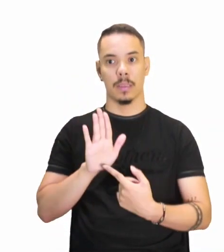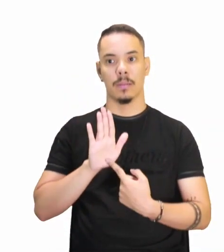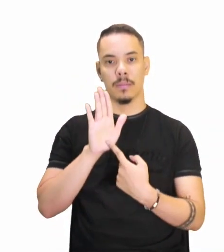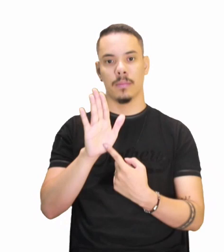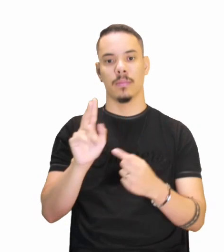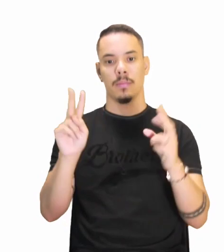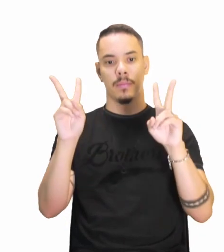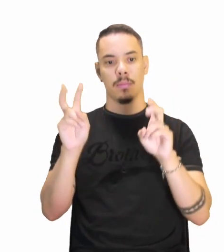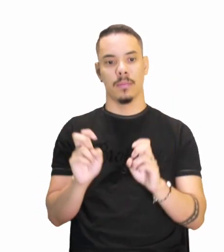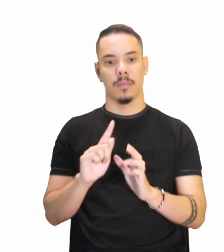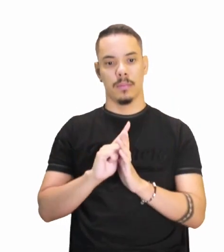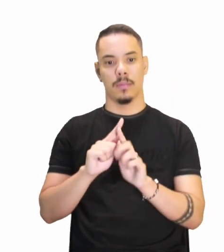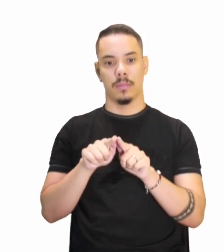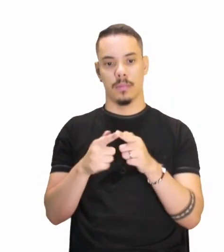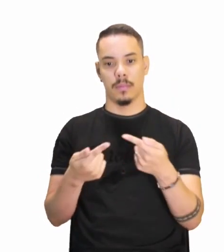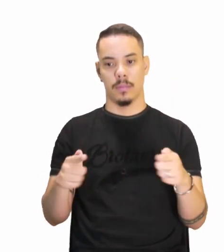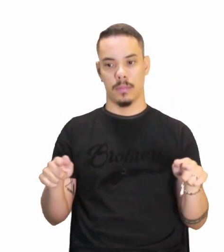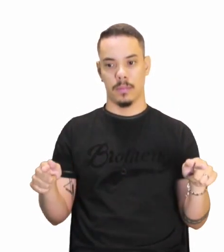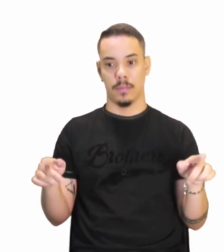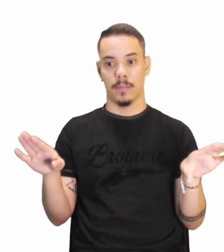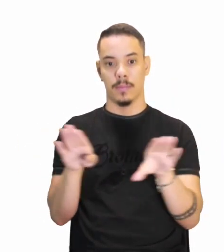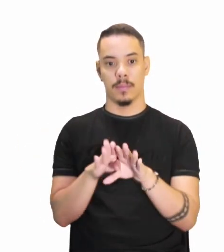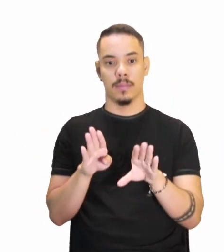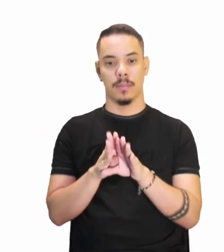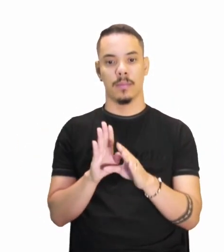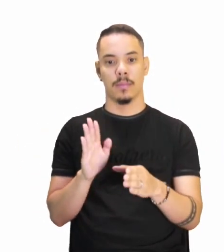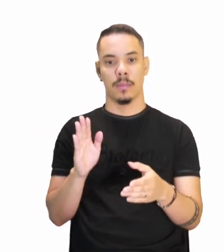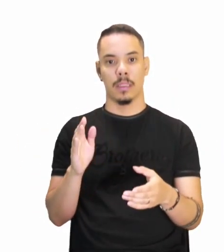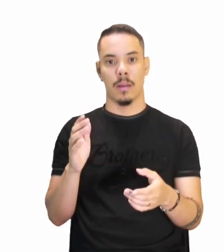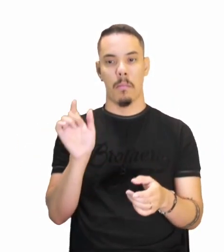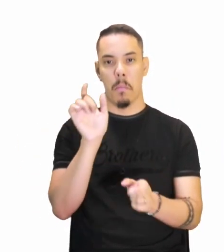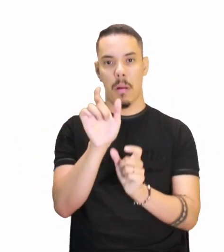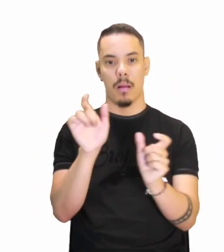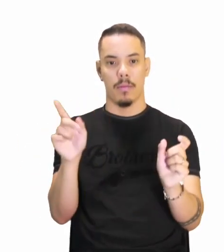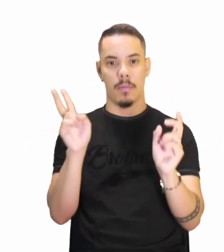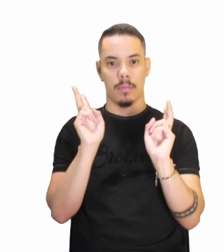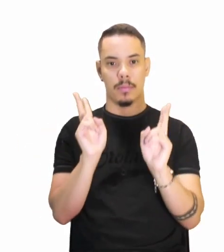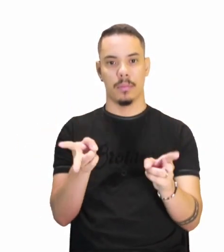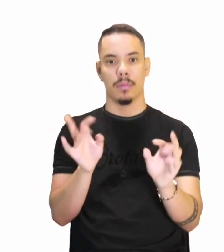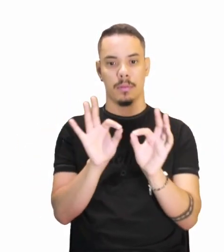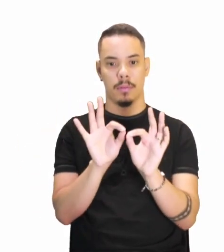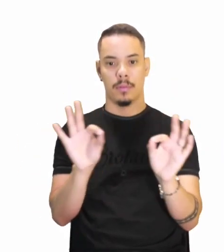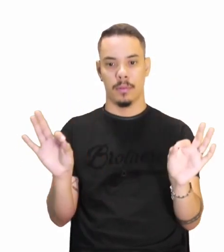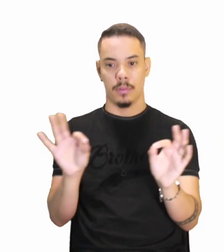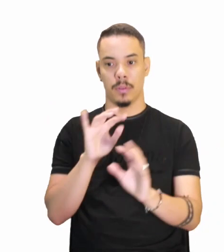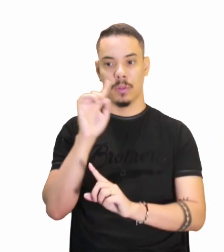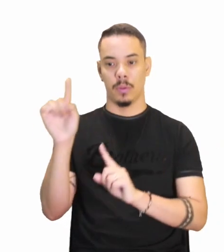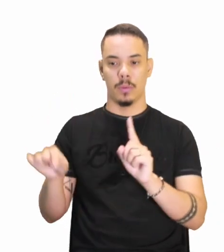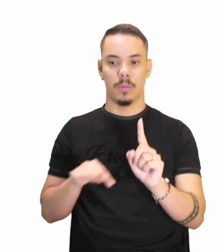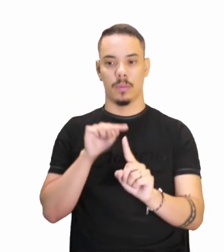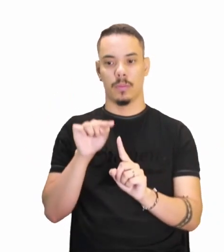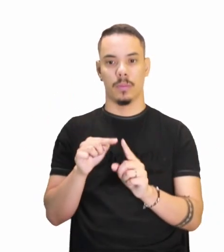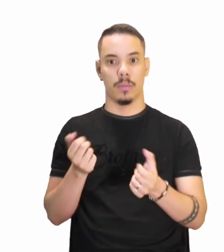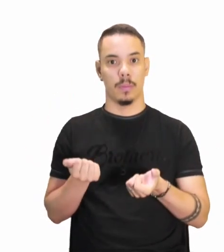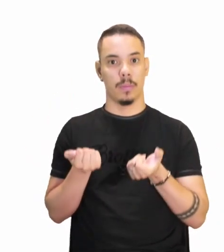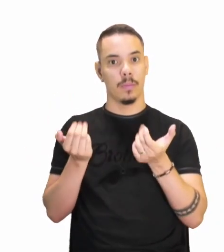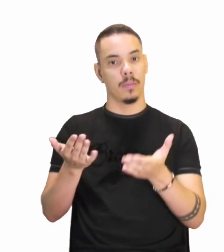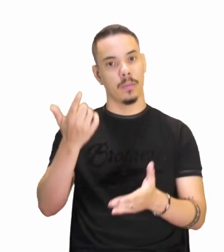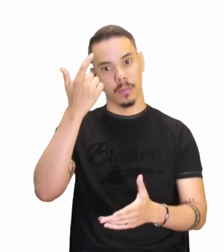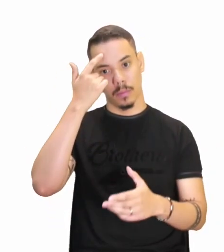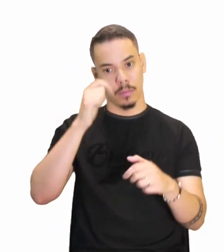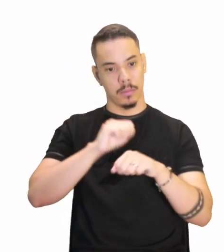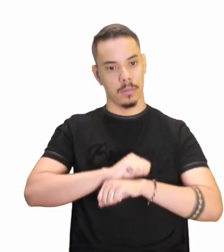refere as articulações gramaticais entre as palavras de uma mesma oração com objetivo de levar clareza